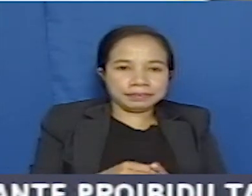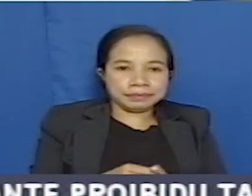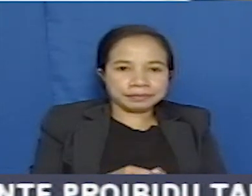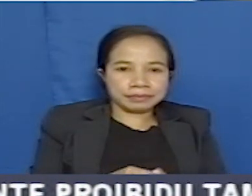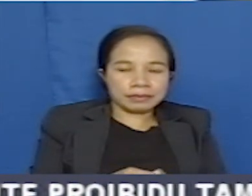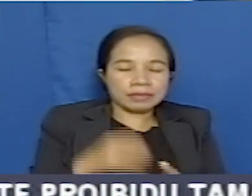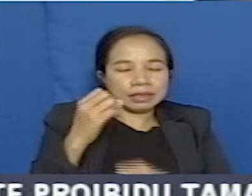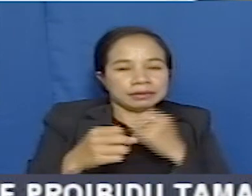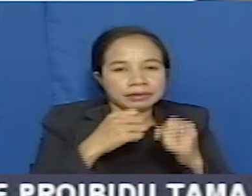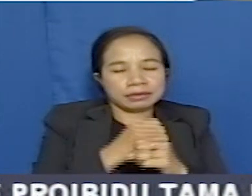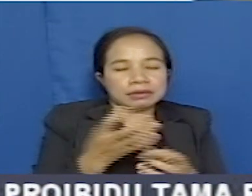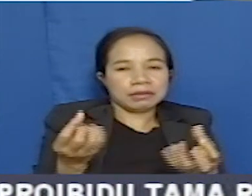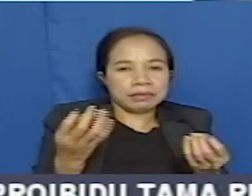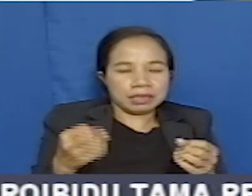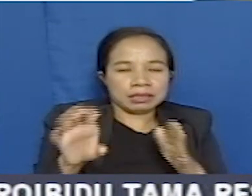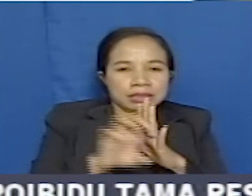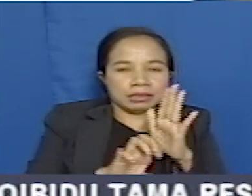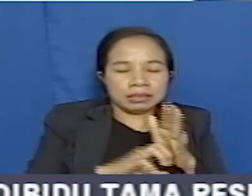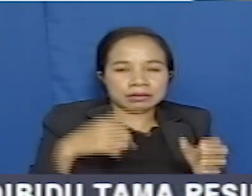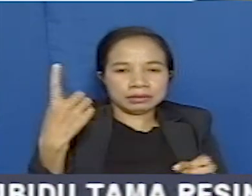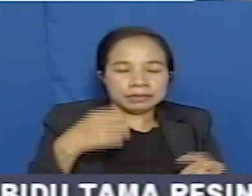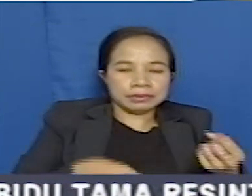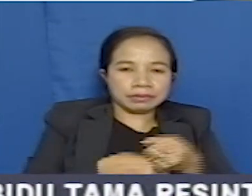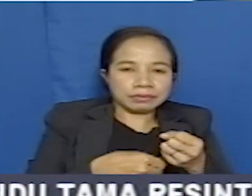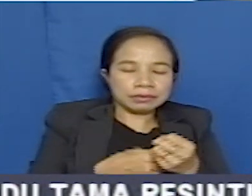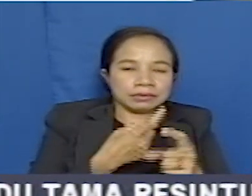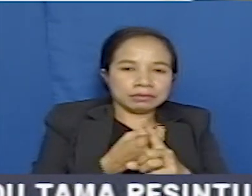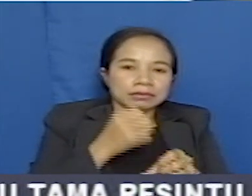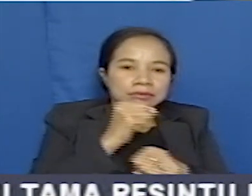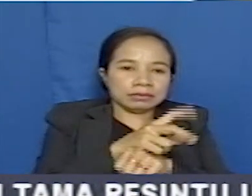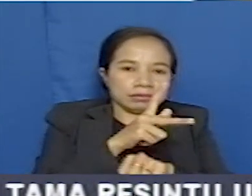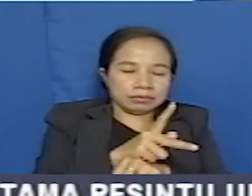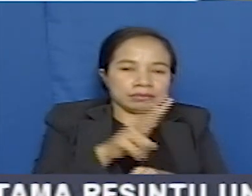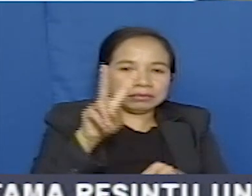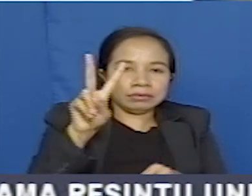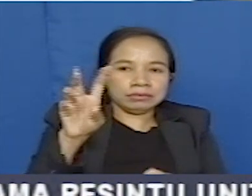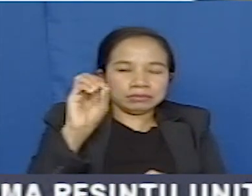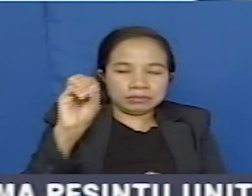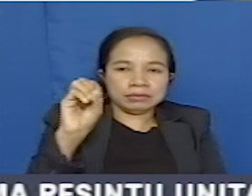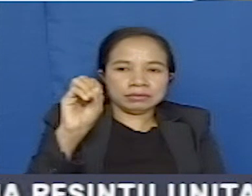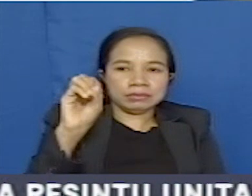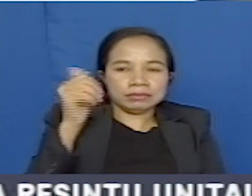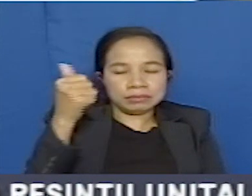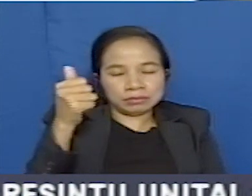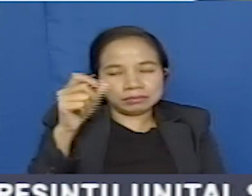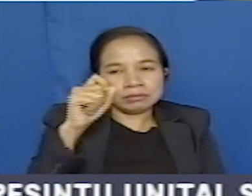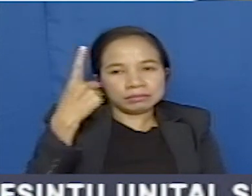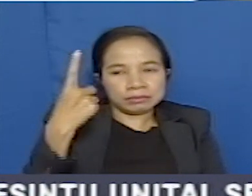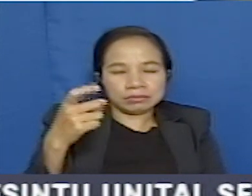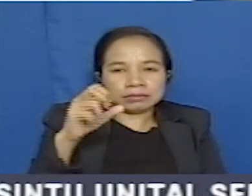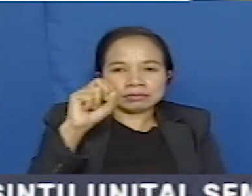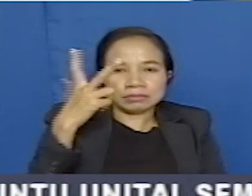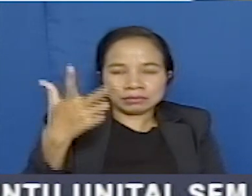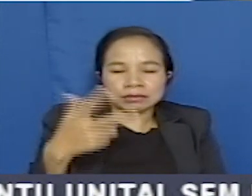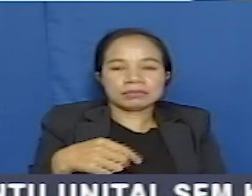o Jatinan, Baracona, neve que Estado sempre suporta a Rússia e parte Sefope nia. E 2010, 2011,